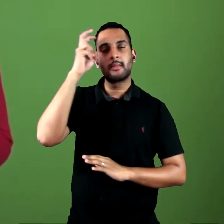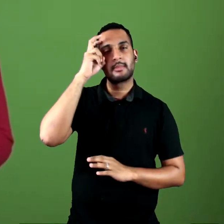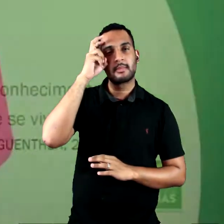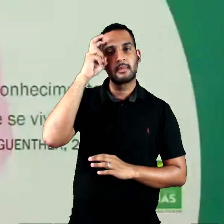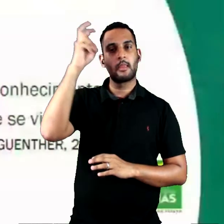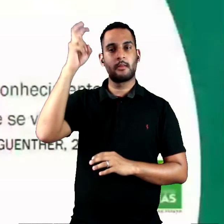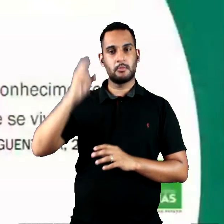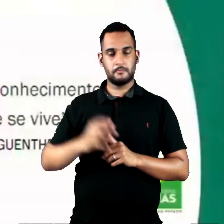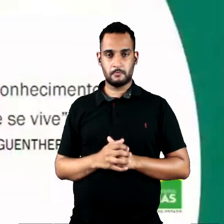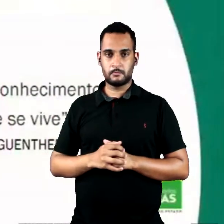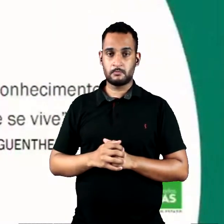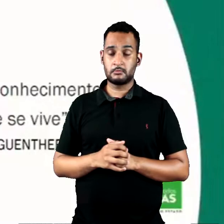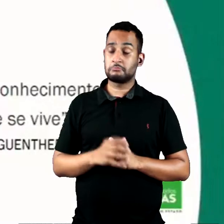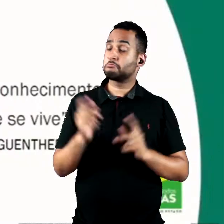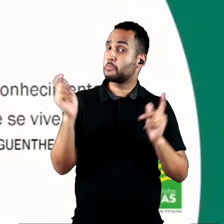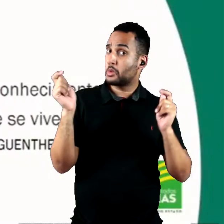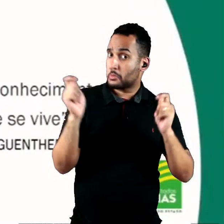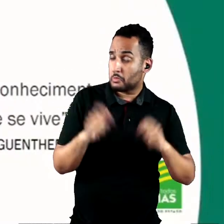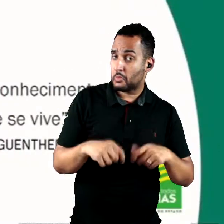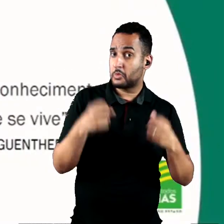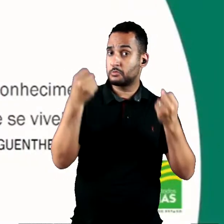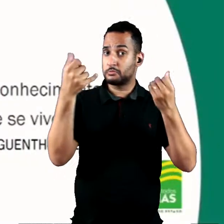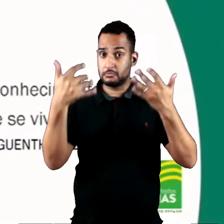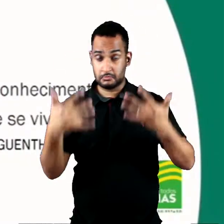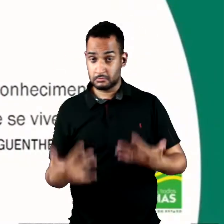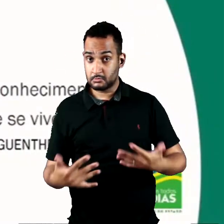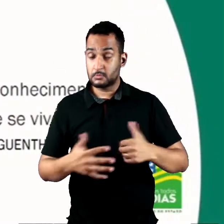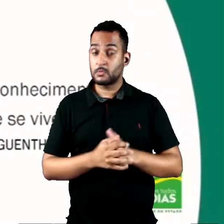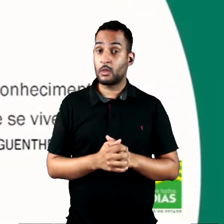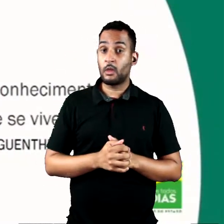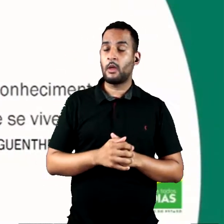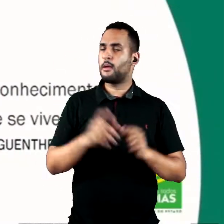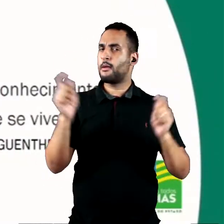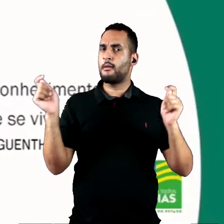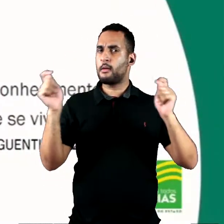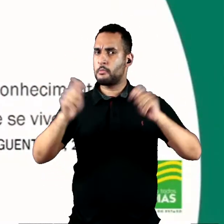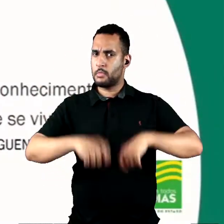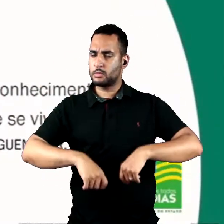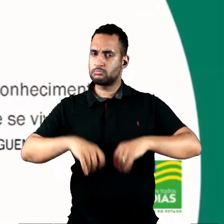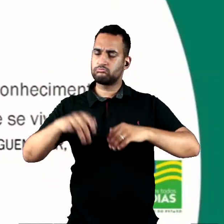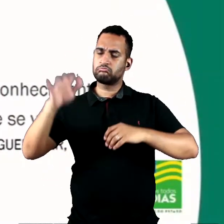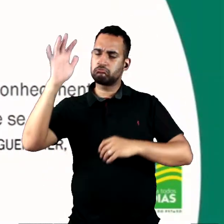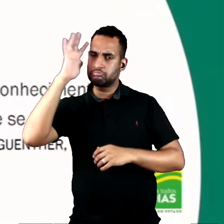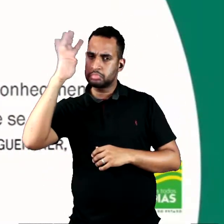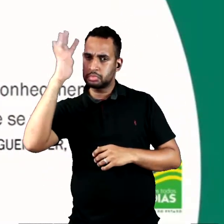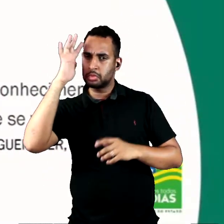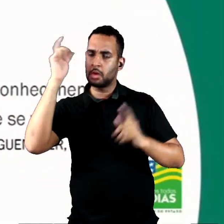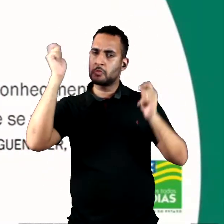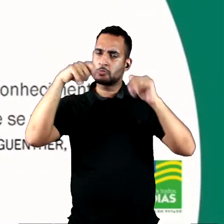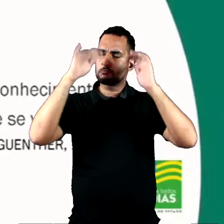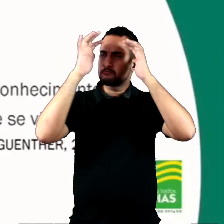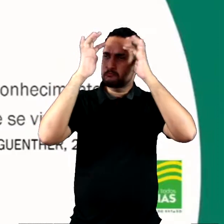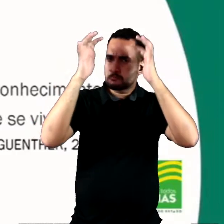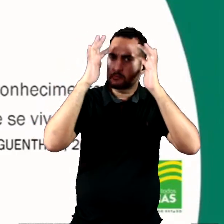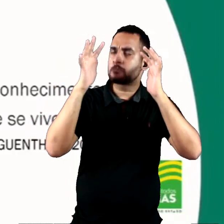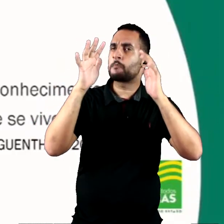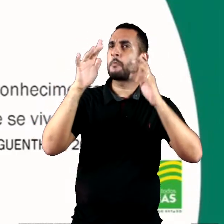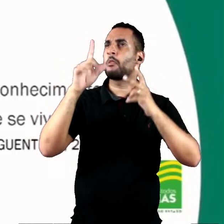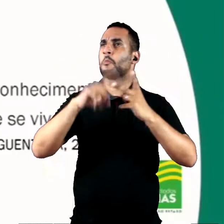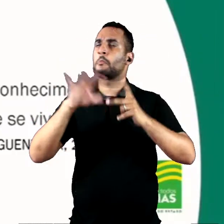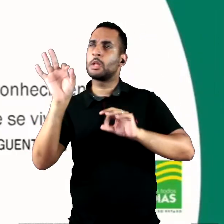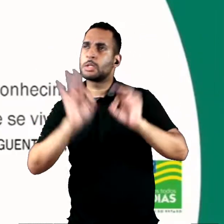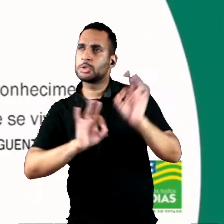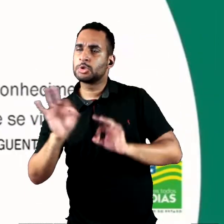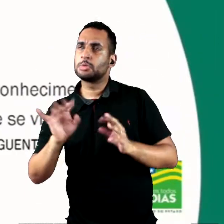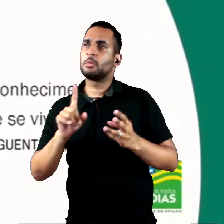inteligência, que pode ser definido como a capacidade mental de raciocinar,